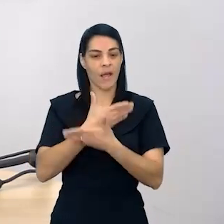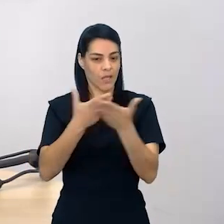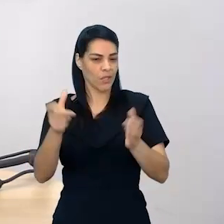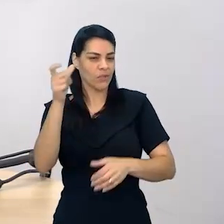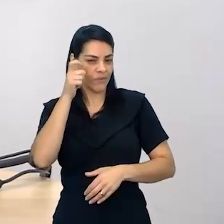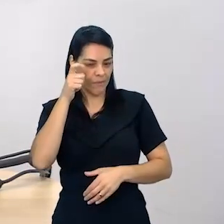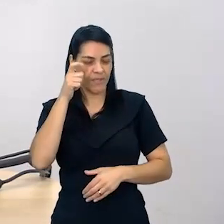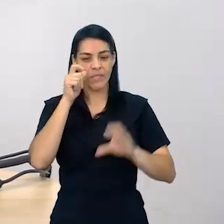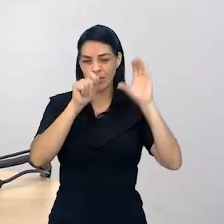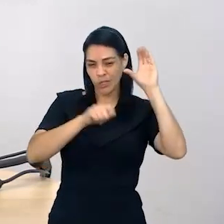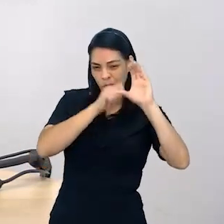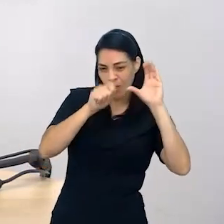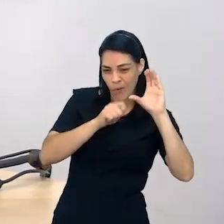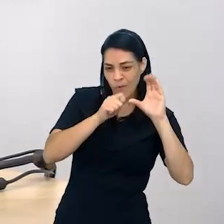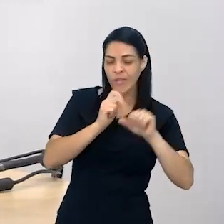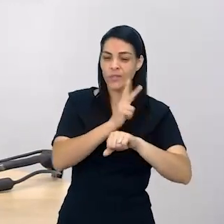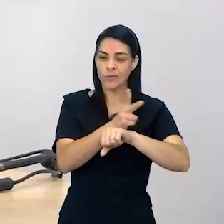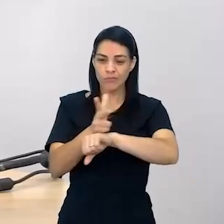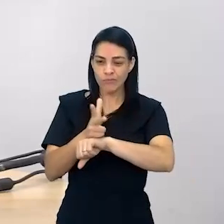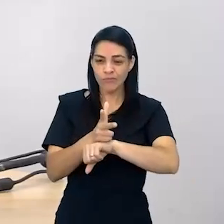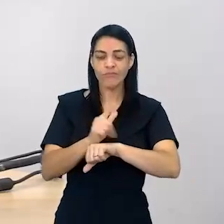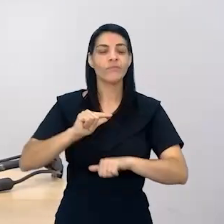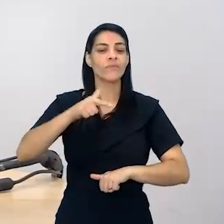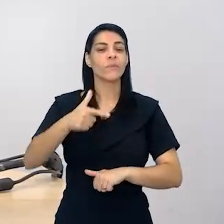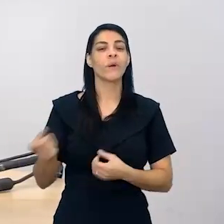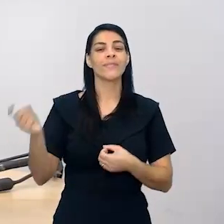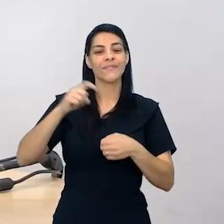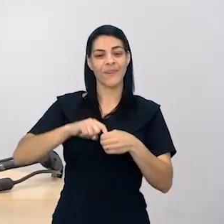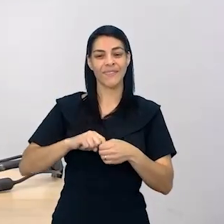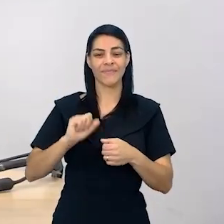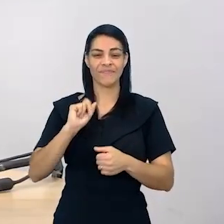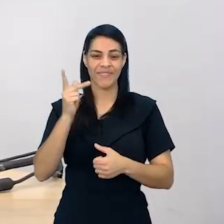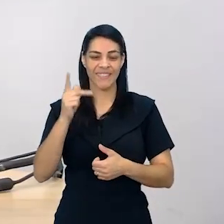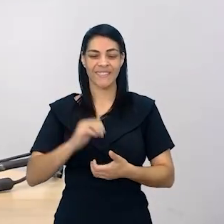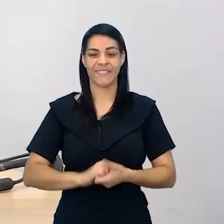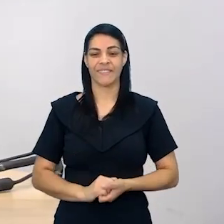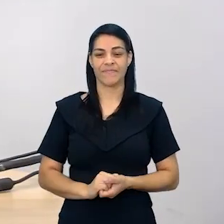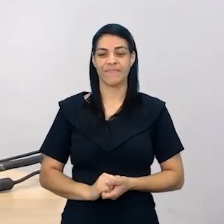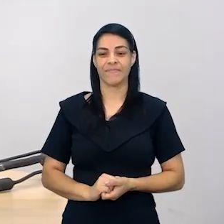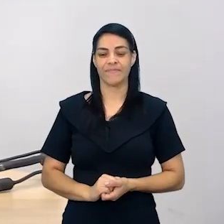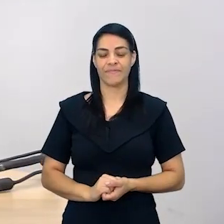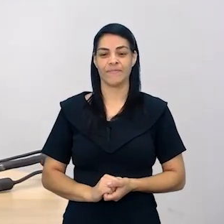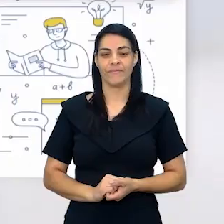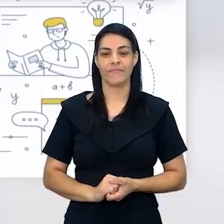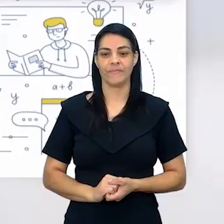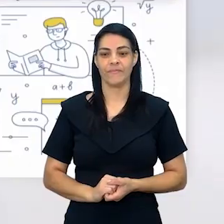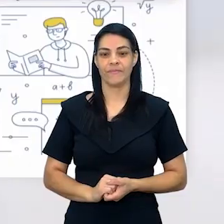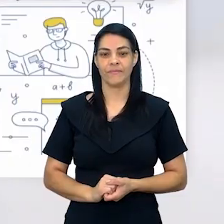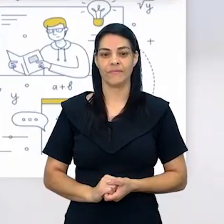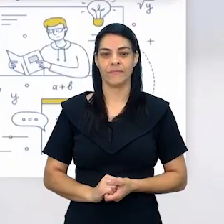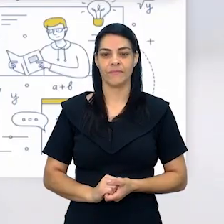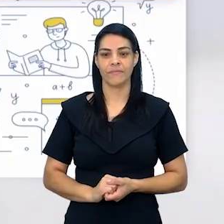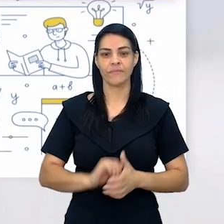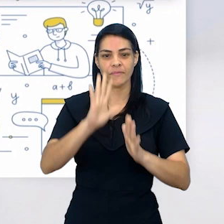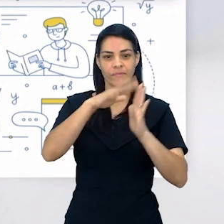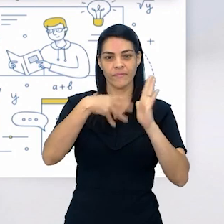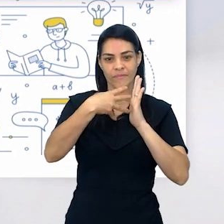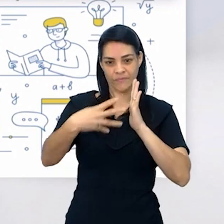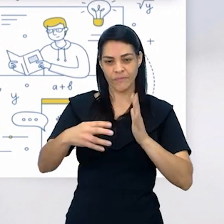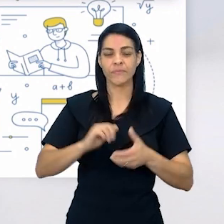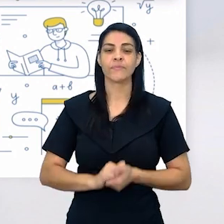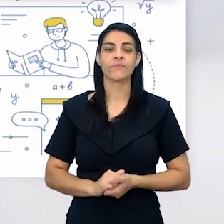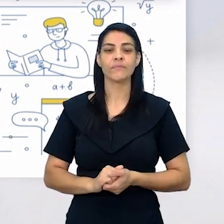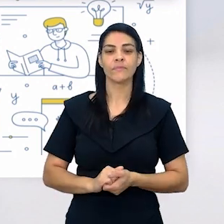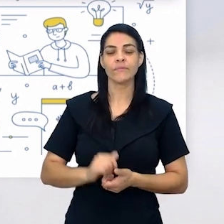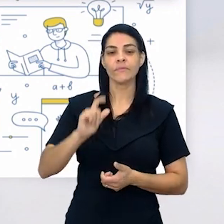e depois a gente a gente já volta aí com vocês plataforma painel escola